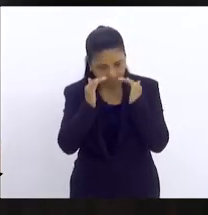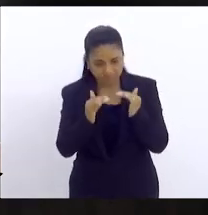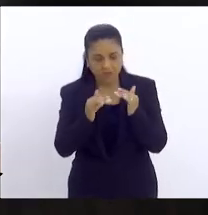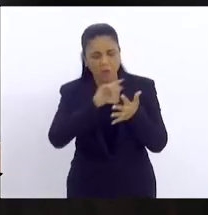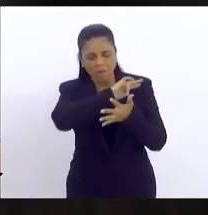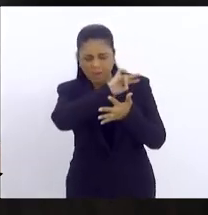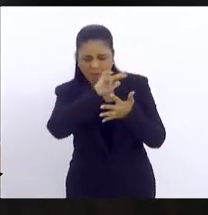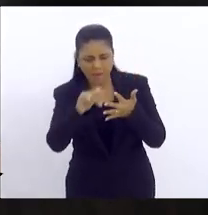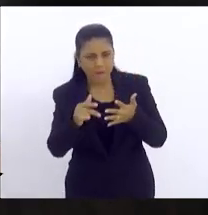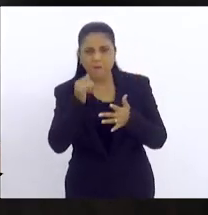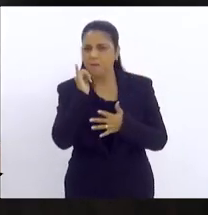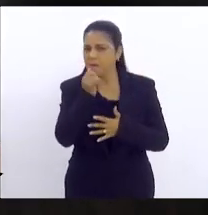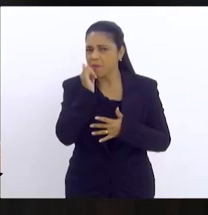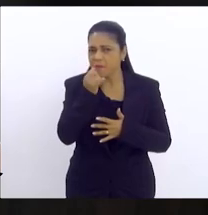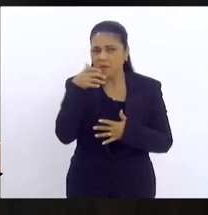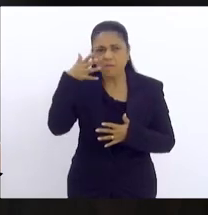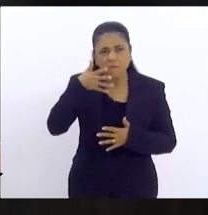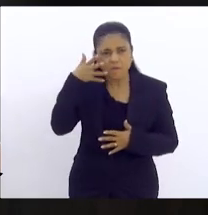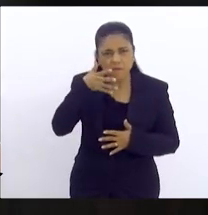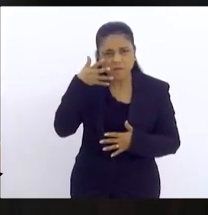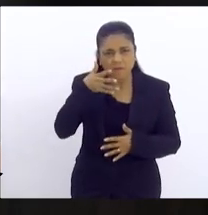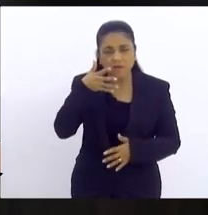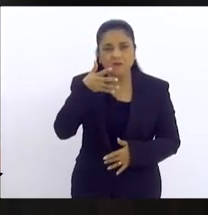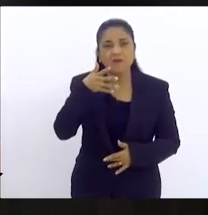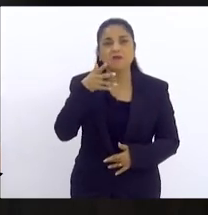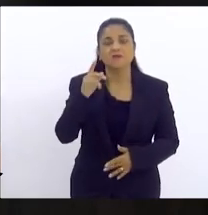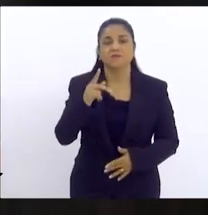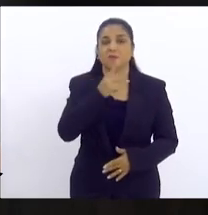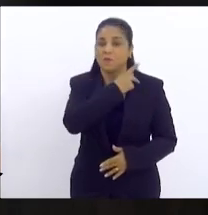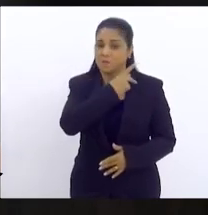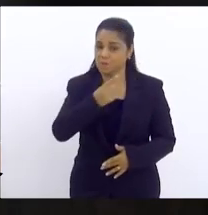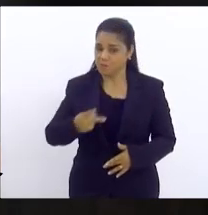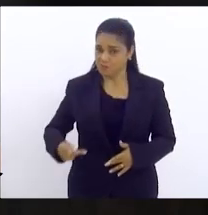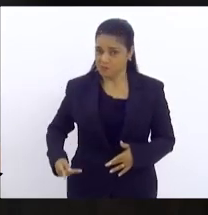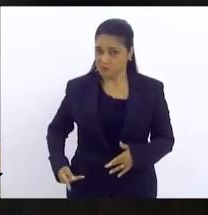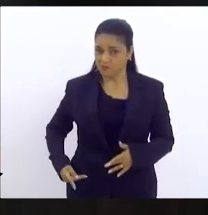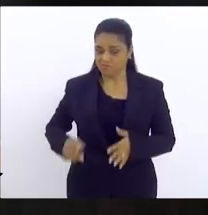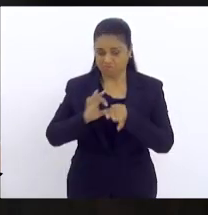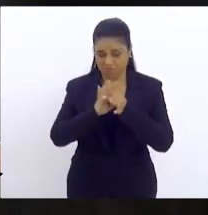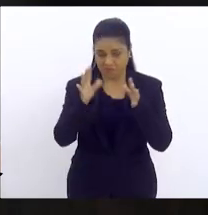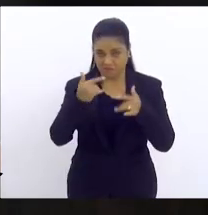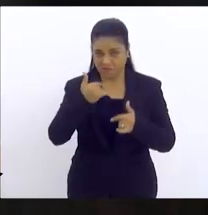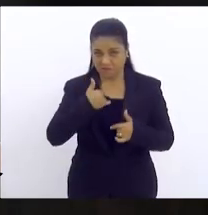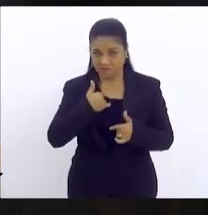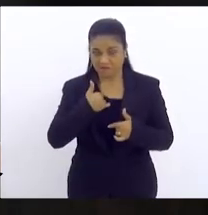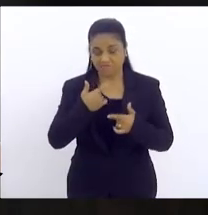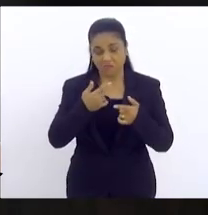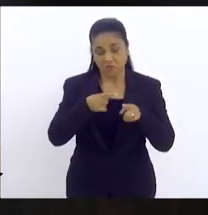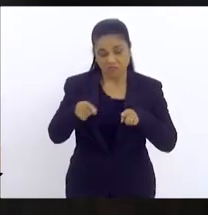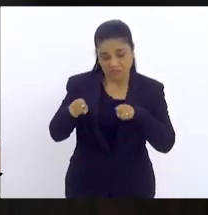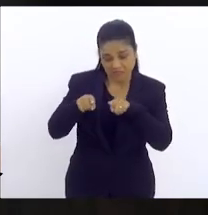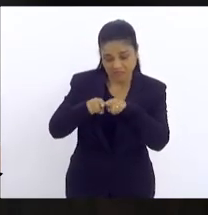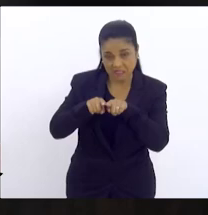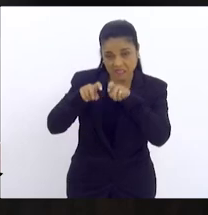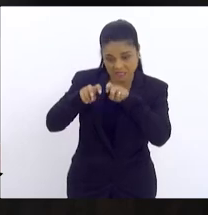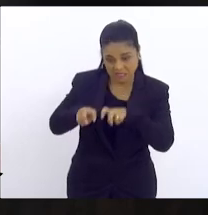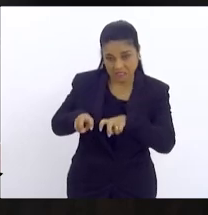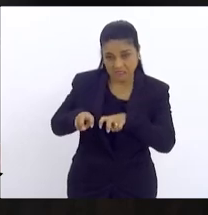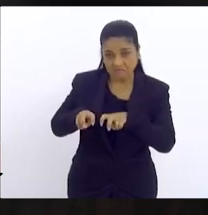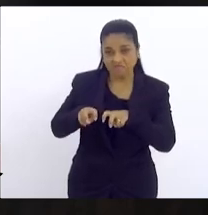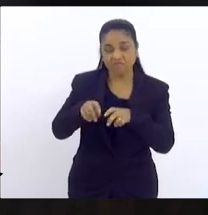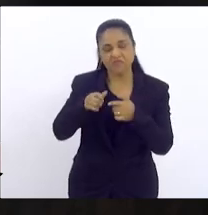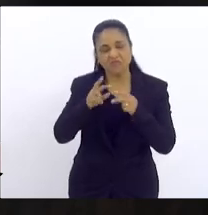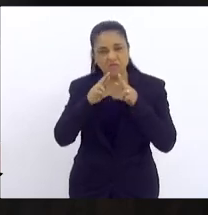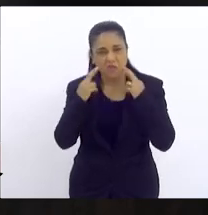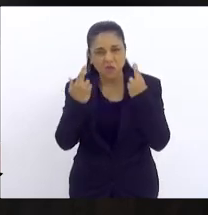aqui mas eu Presidente aqui se me permitir tá que paralelo ao lado dele aqui conduzindo essa essa